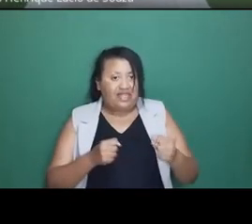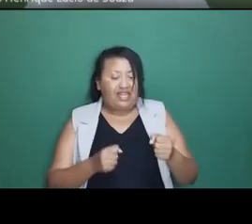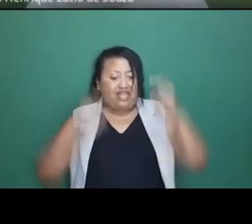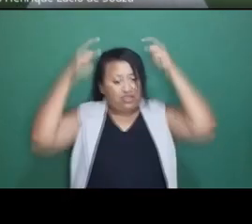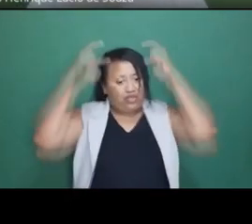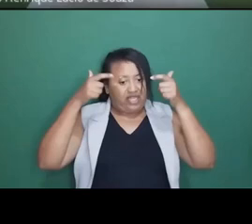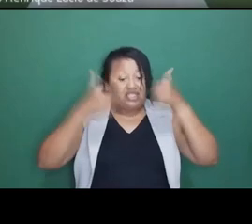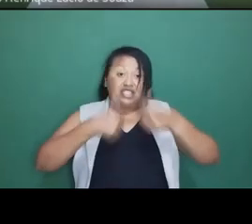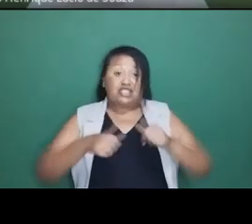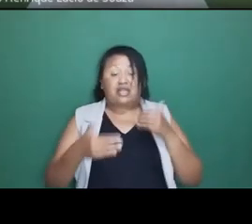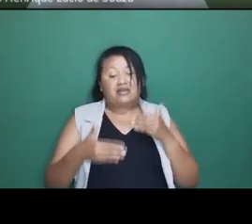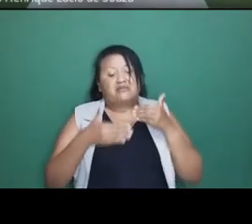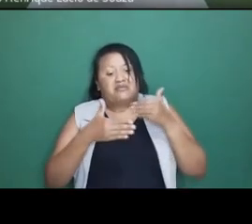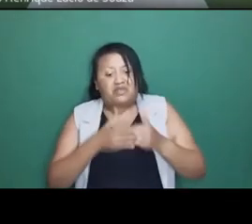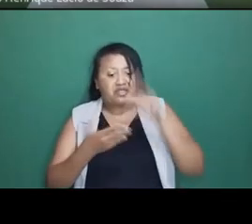próximo de Deus